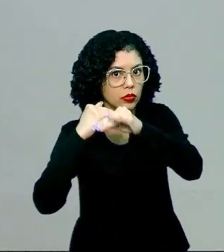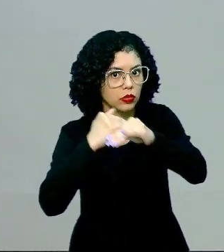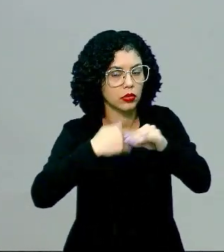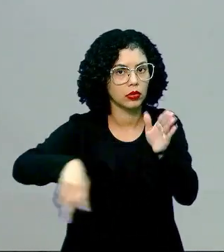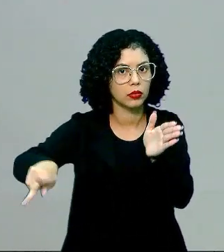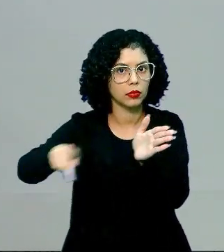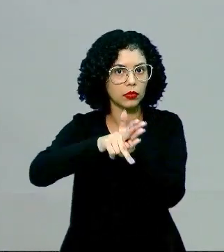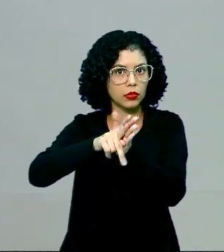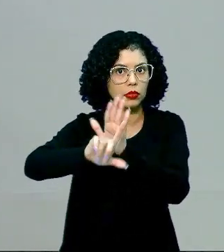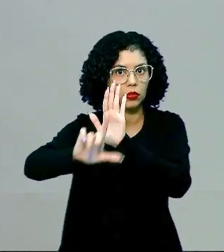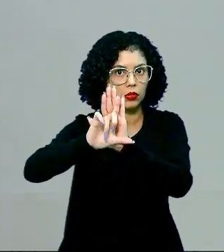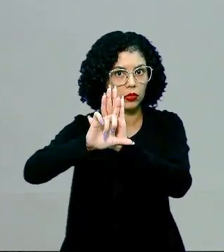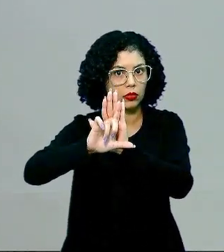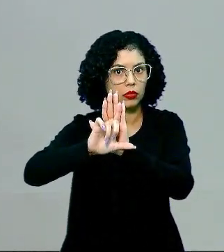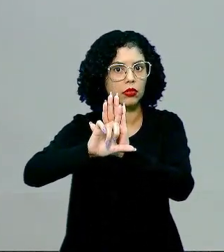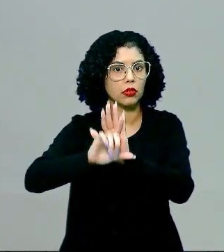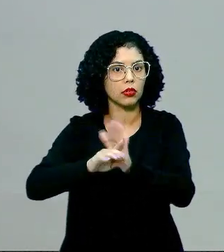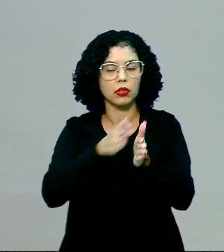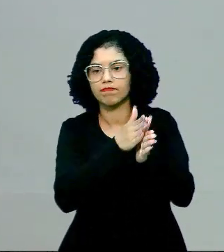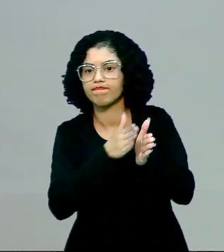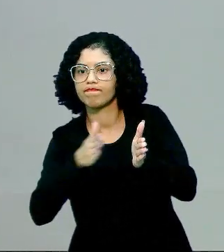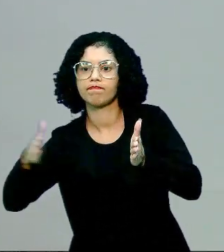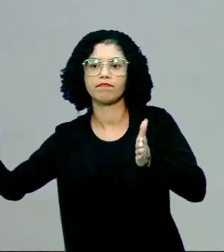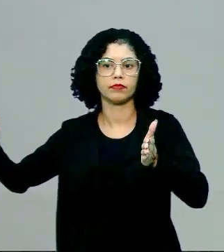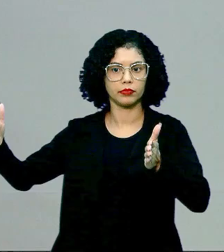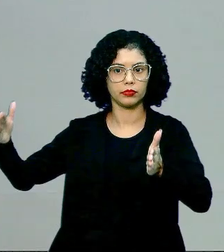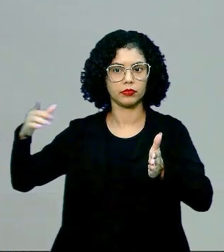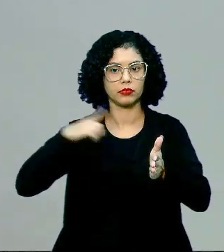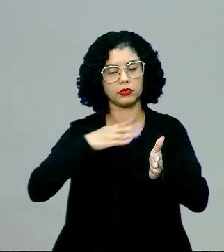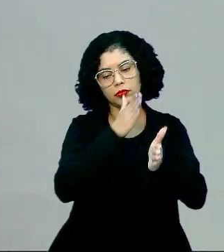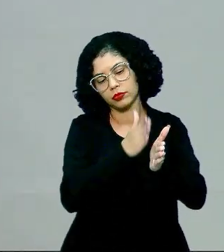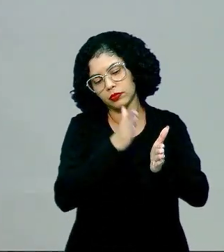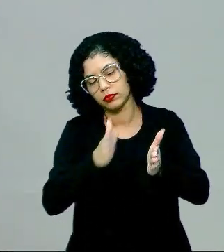iguais perante a lei. E a partir daí, existe uma